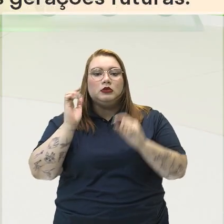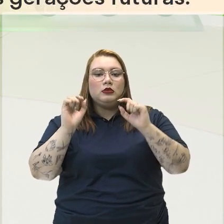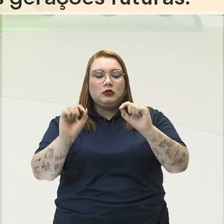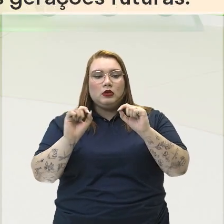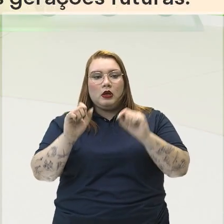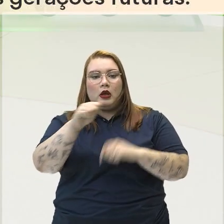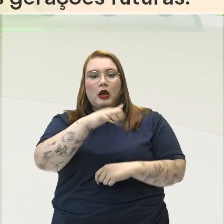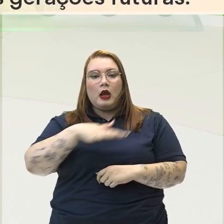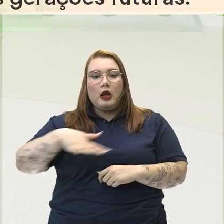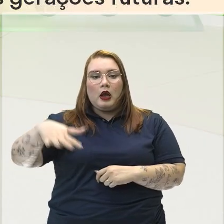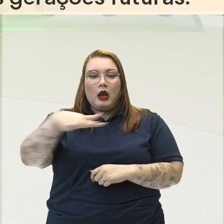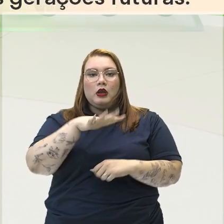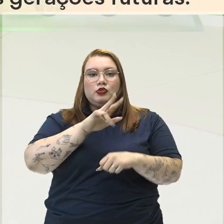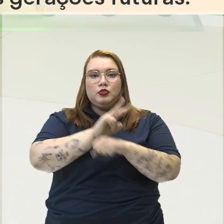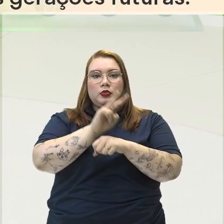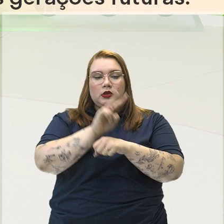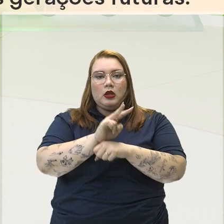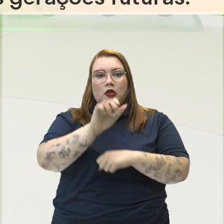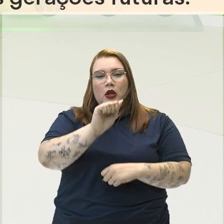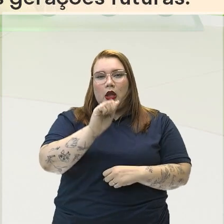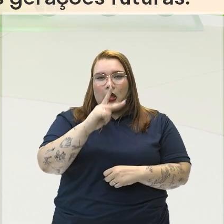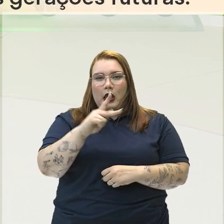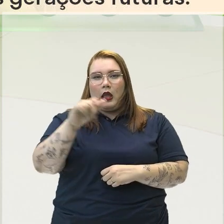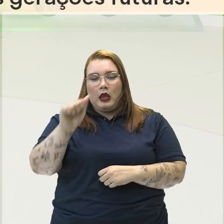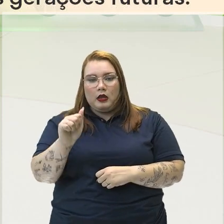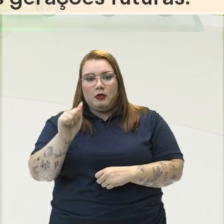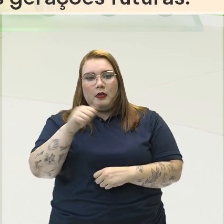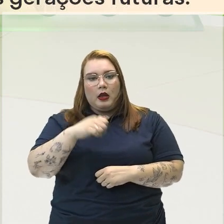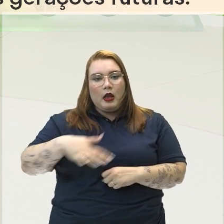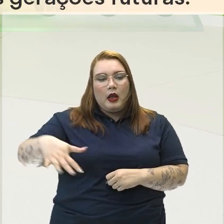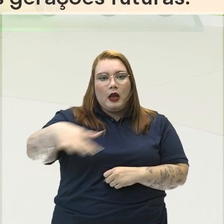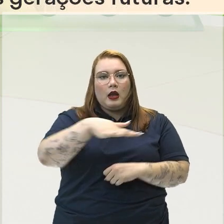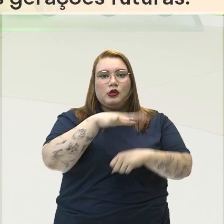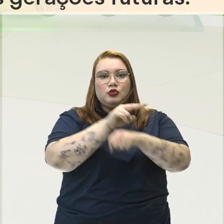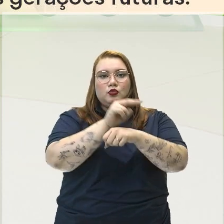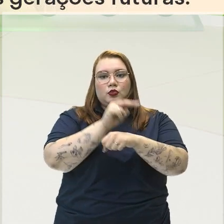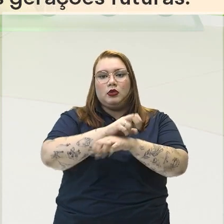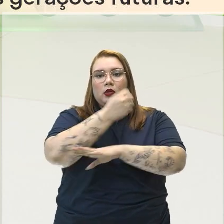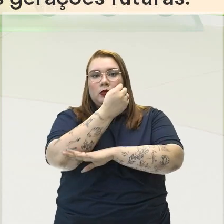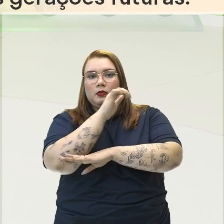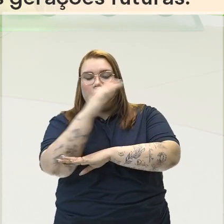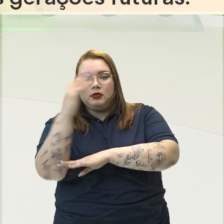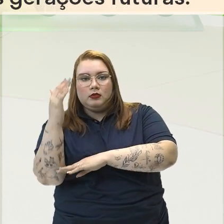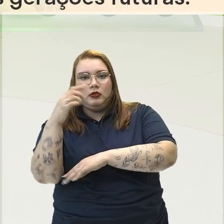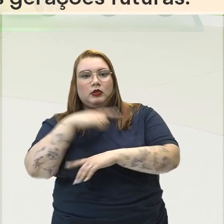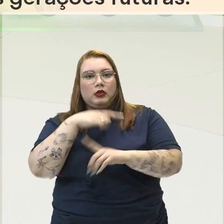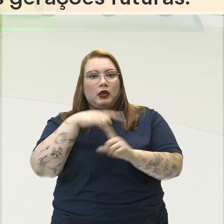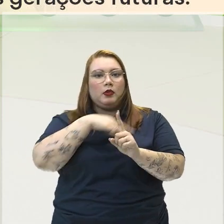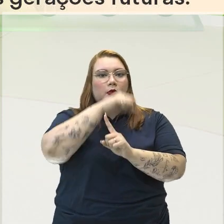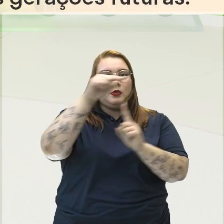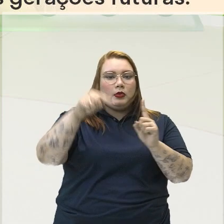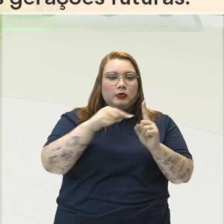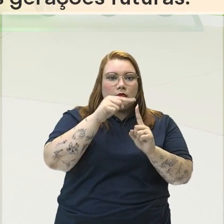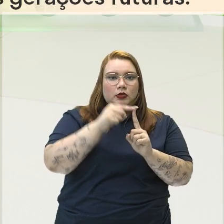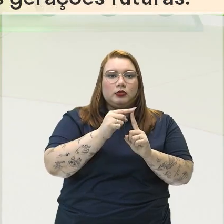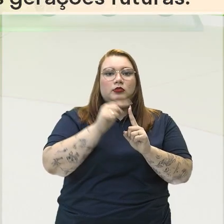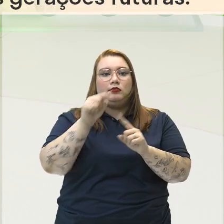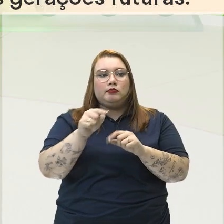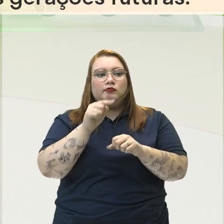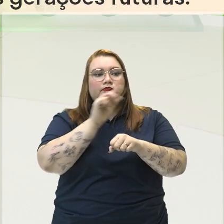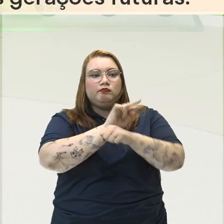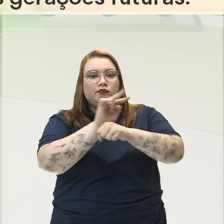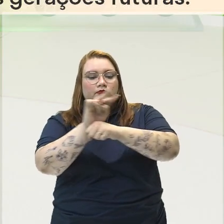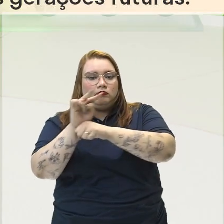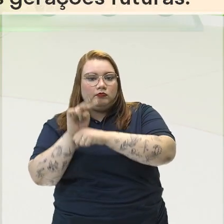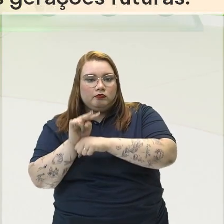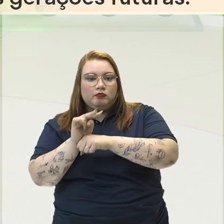de Preservação Ambiental. A área de preservação ambiental ela tem exatamente esse objetivo, nessa proteção integral, onde o homem